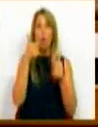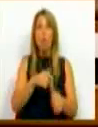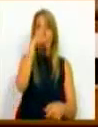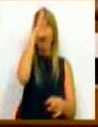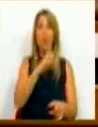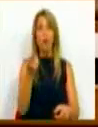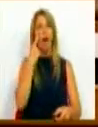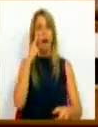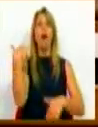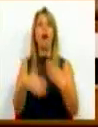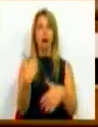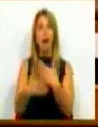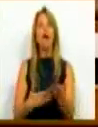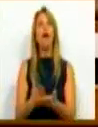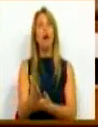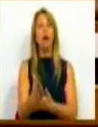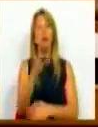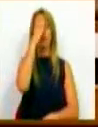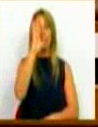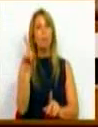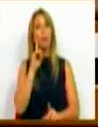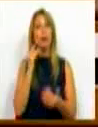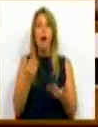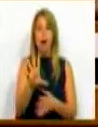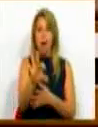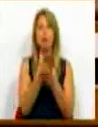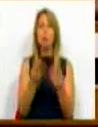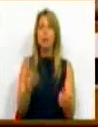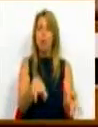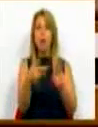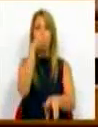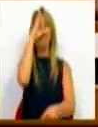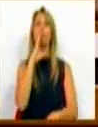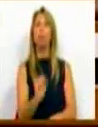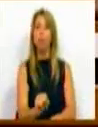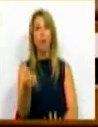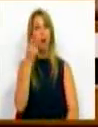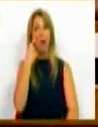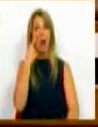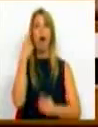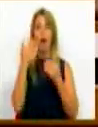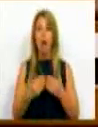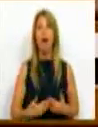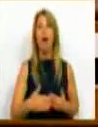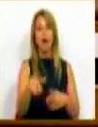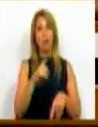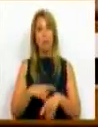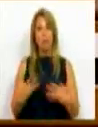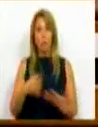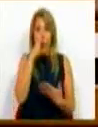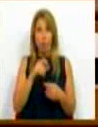duradouros. Sabemos que há garantias de uma solução alternativa de governo duradouro na presente